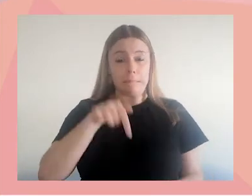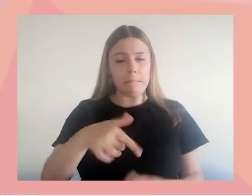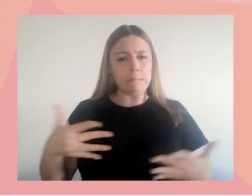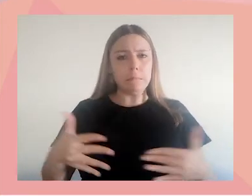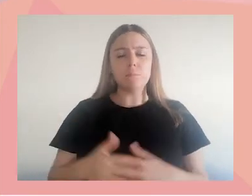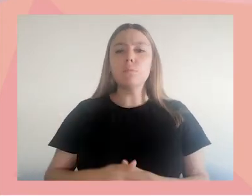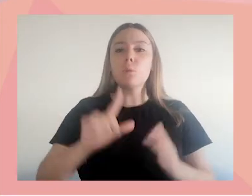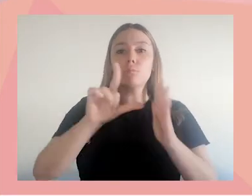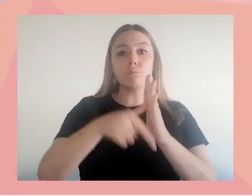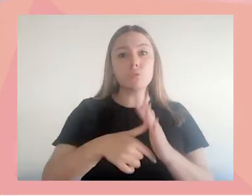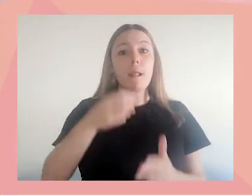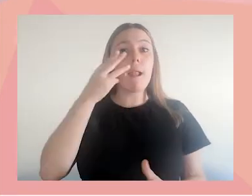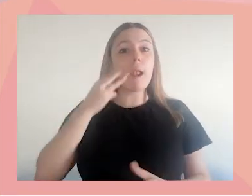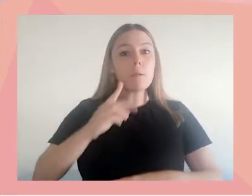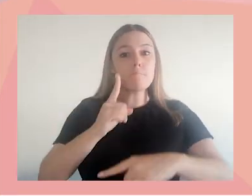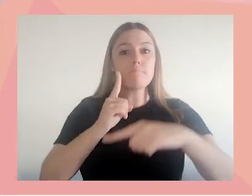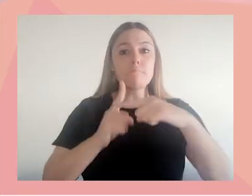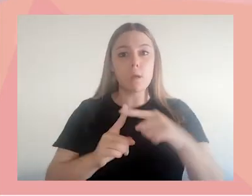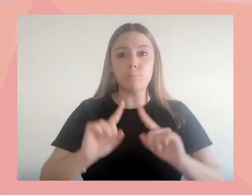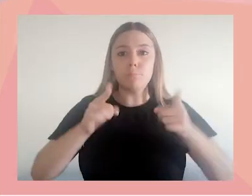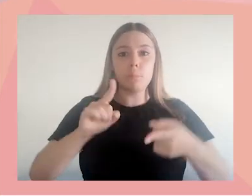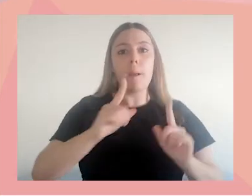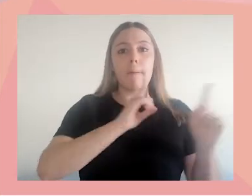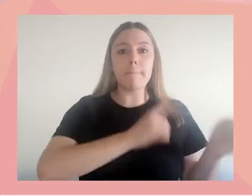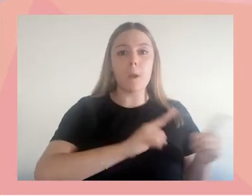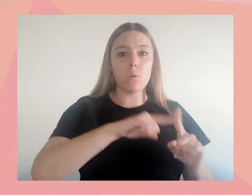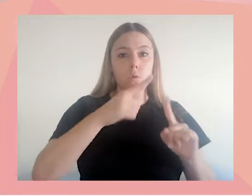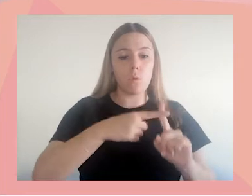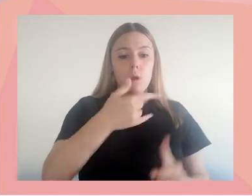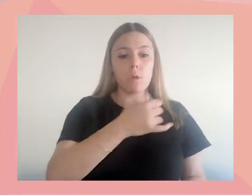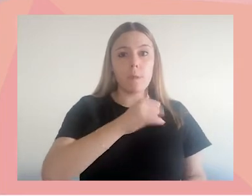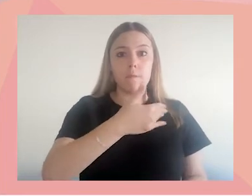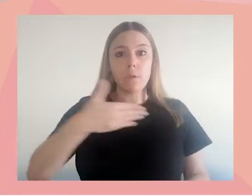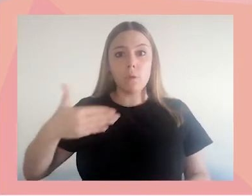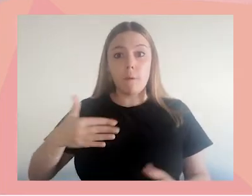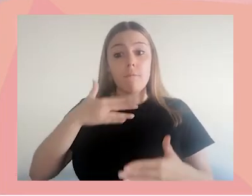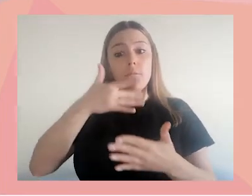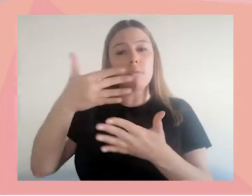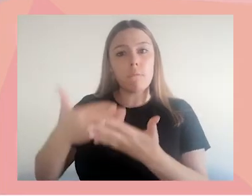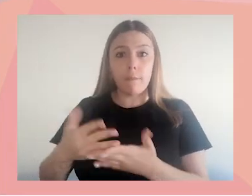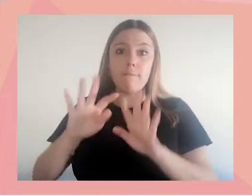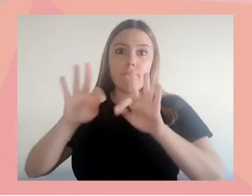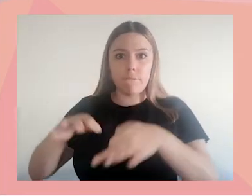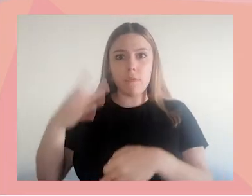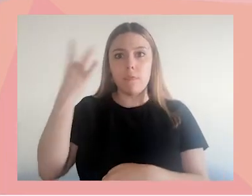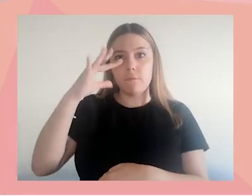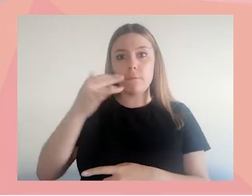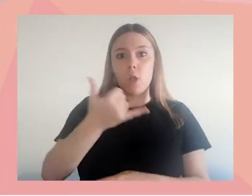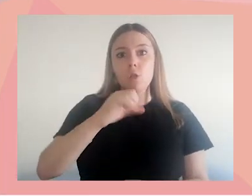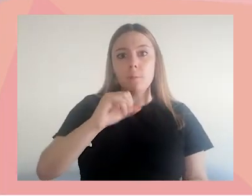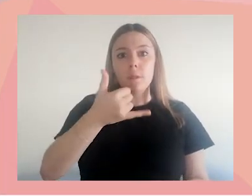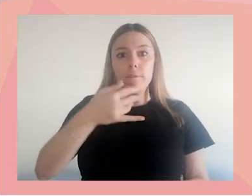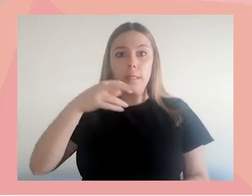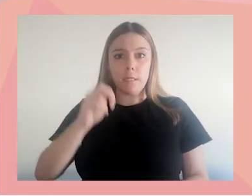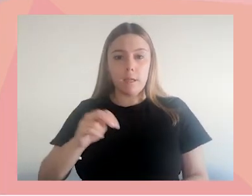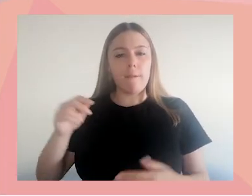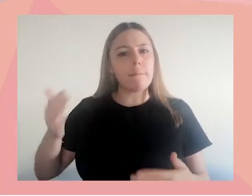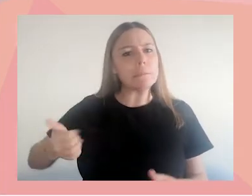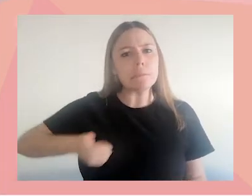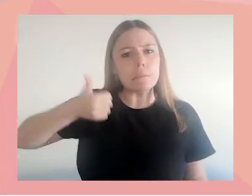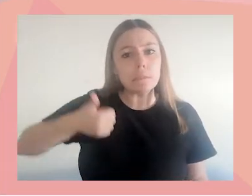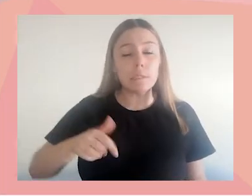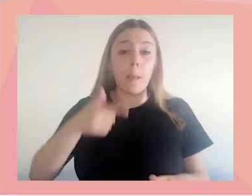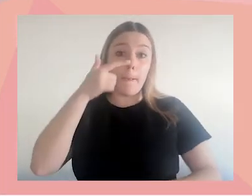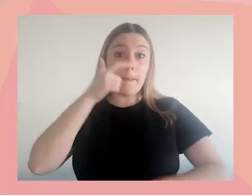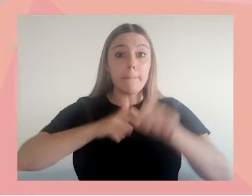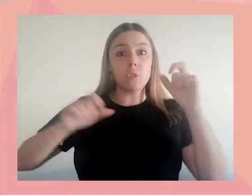projeto CoMMiTTEd é um projeto Erasmus Plus, iniciado em março de 2021 e com previsão de término em fevereiro de 2023. As suas